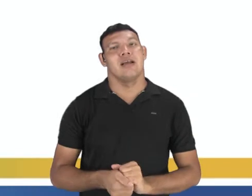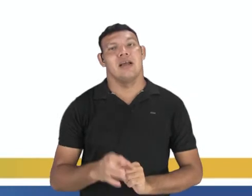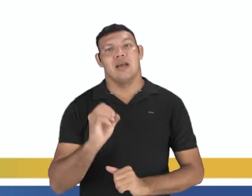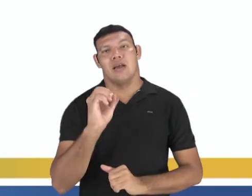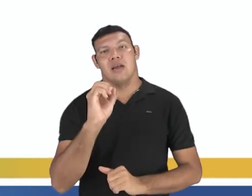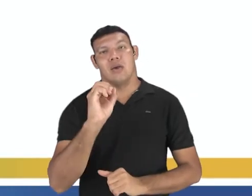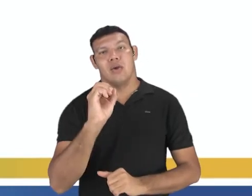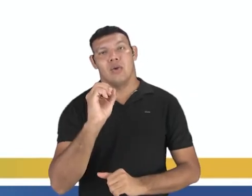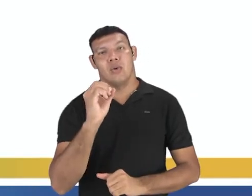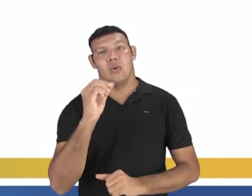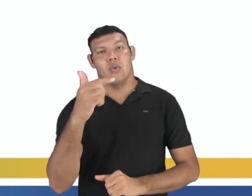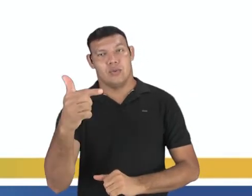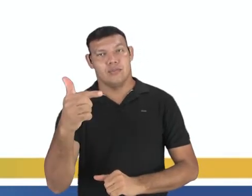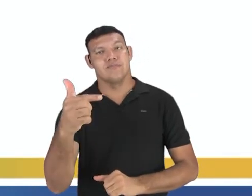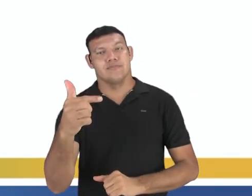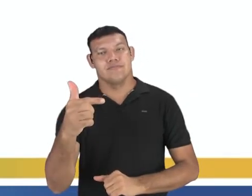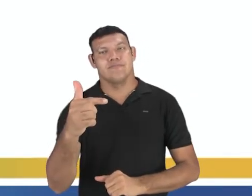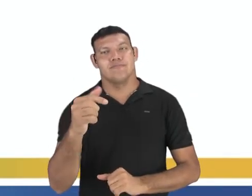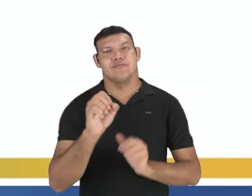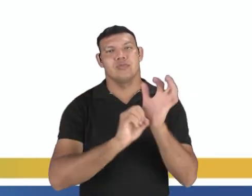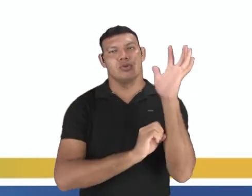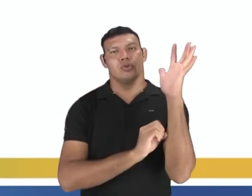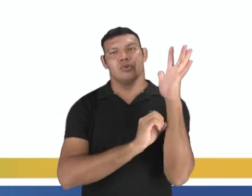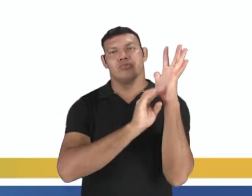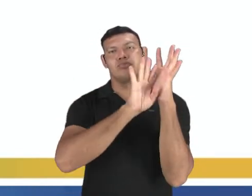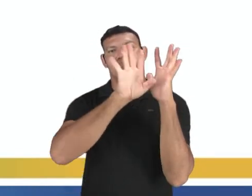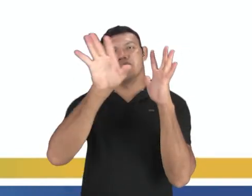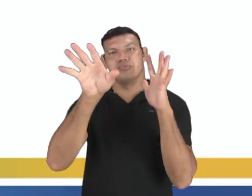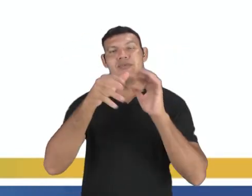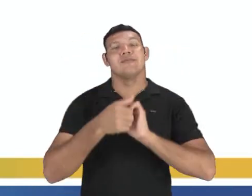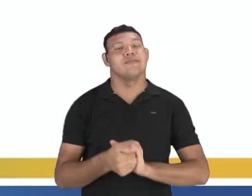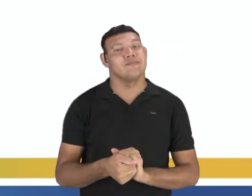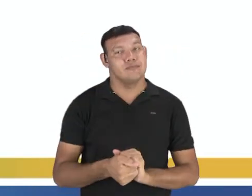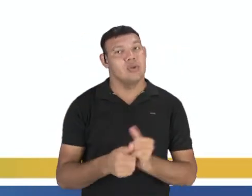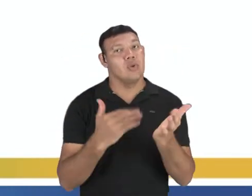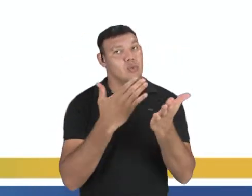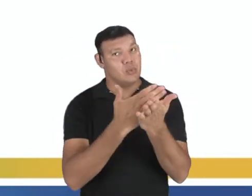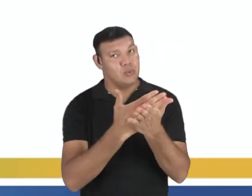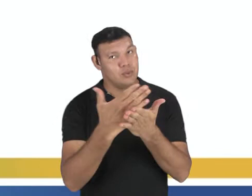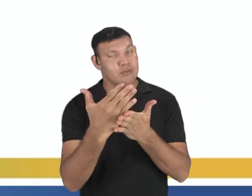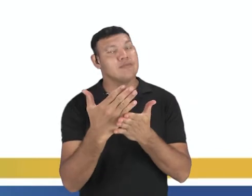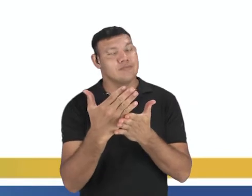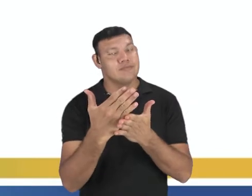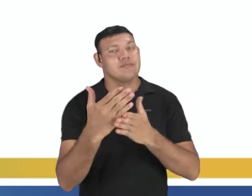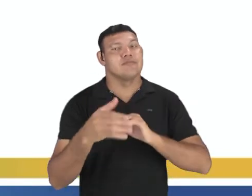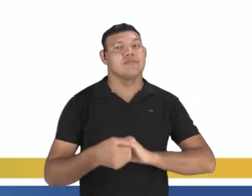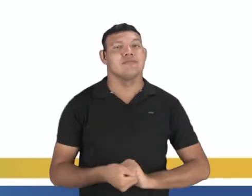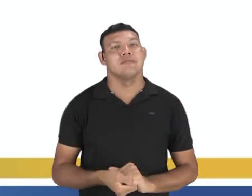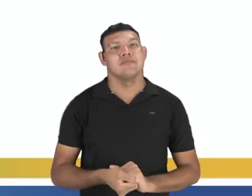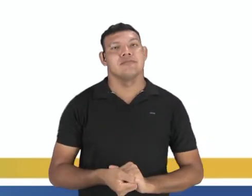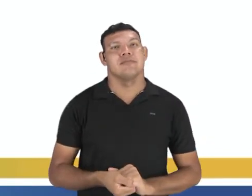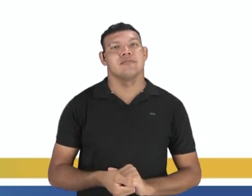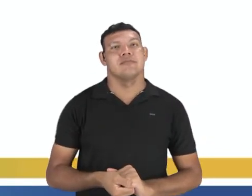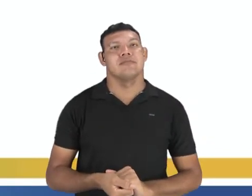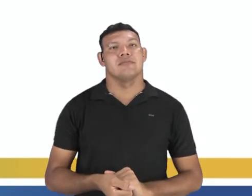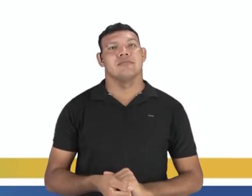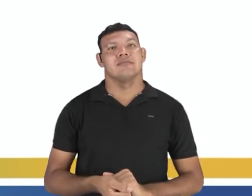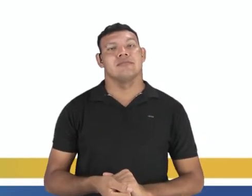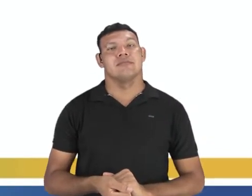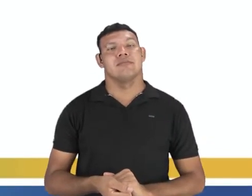enquanto o oxigênio é mandado para o ar, certo? Essa é a primeira fase da